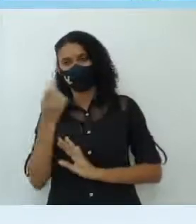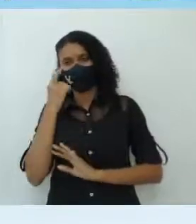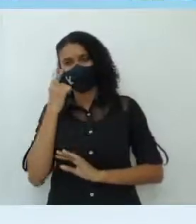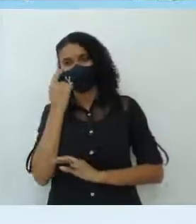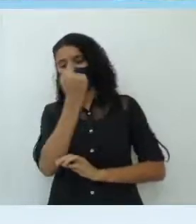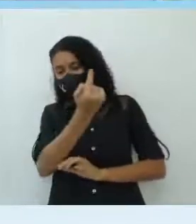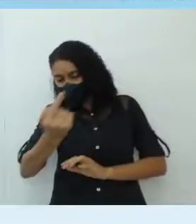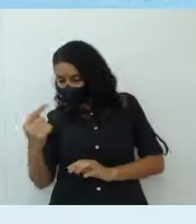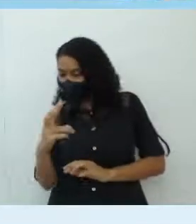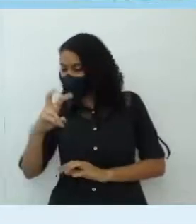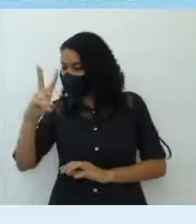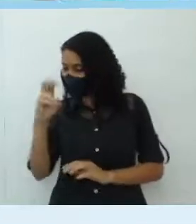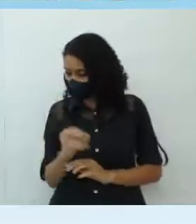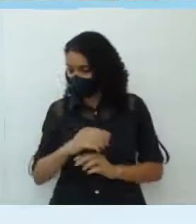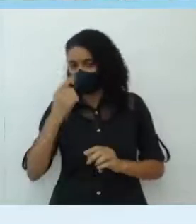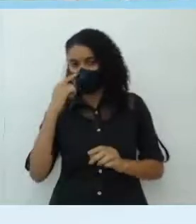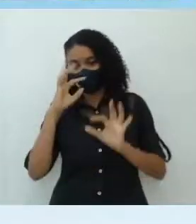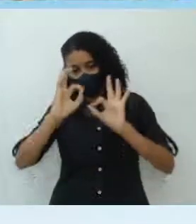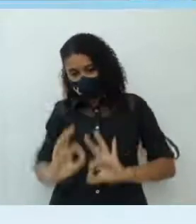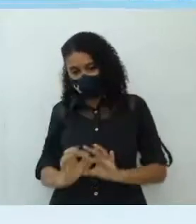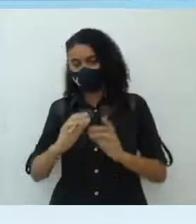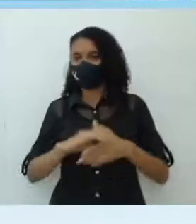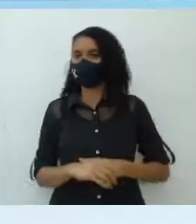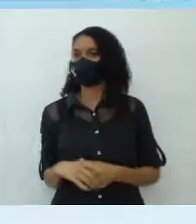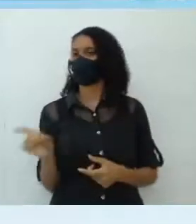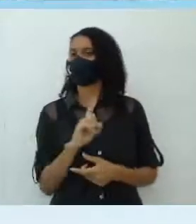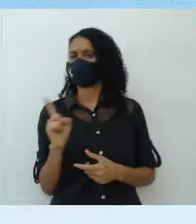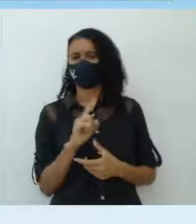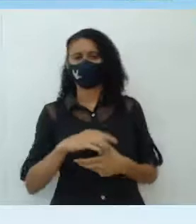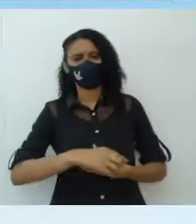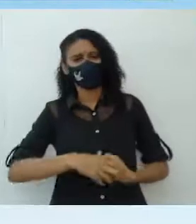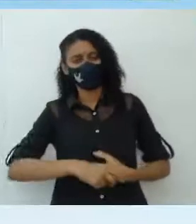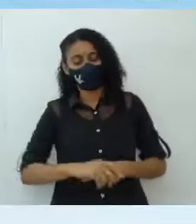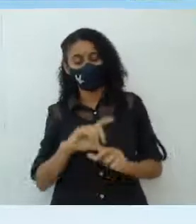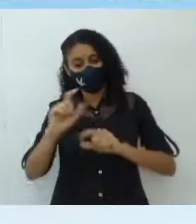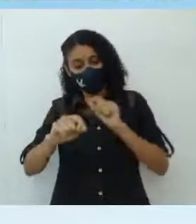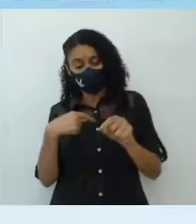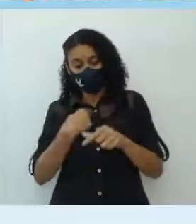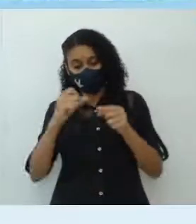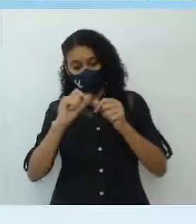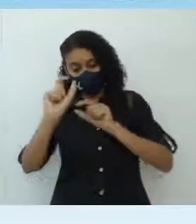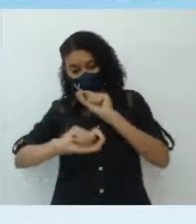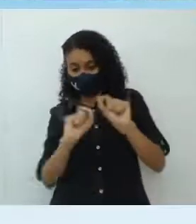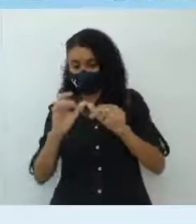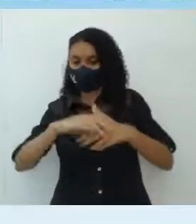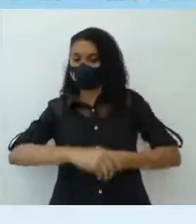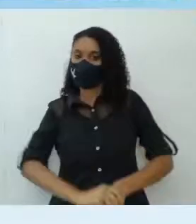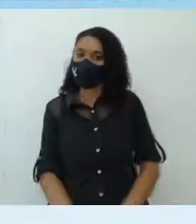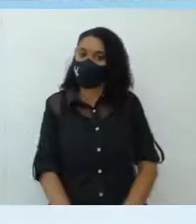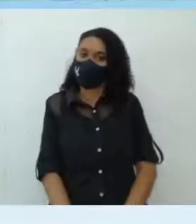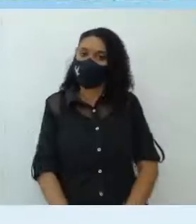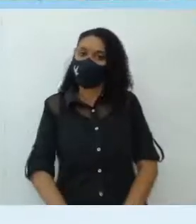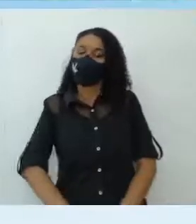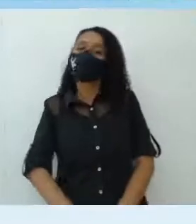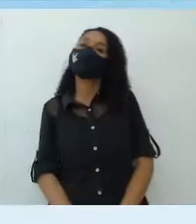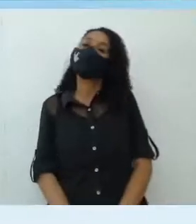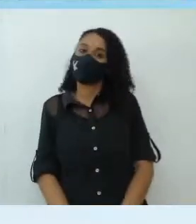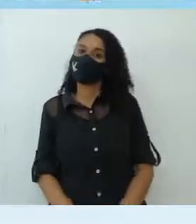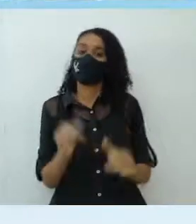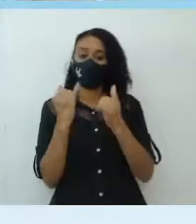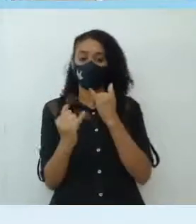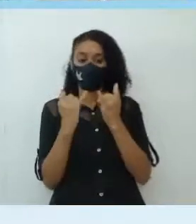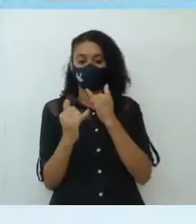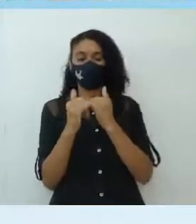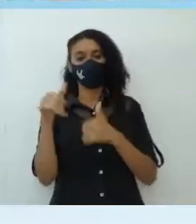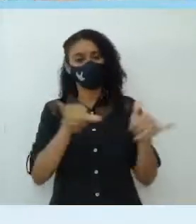por ovo para ver se a quantidade está certa. De maneira nenhuma. O que a gente faz, ou o que eles fazem? Algo semelhante ao que